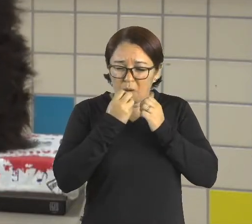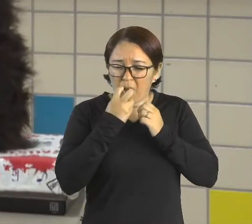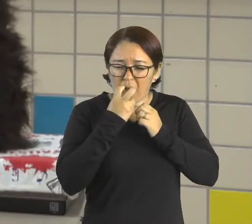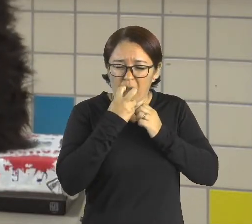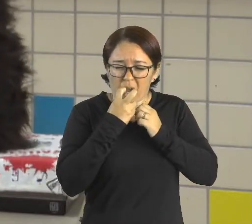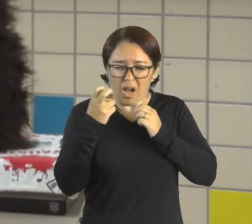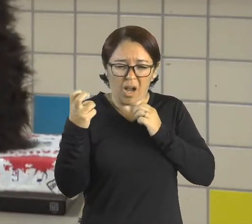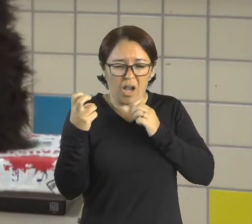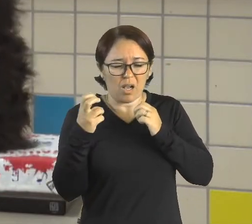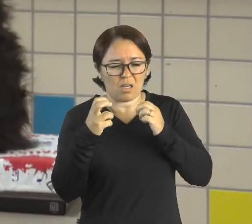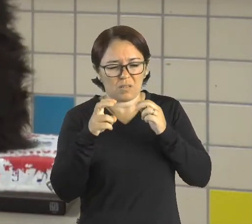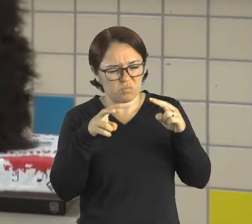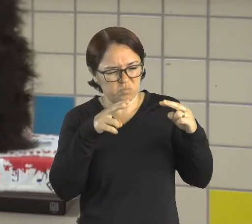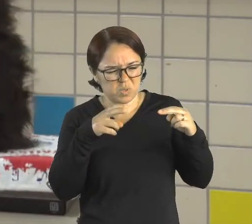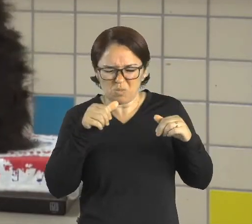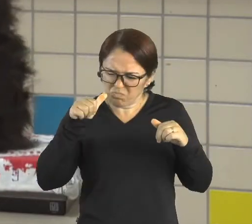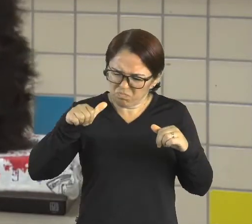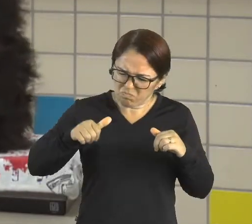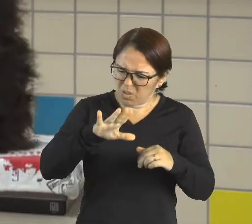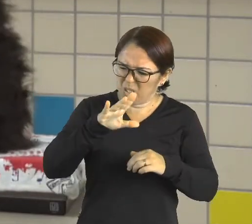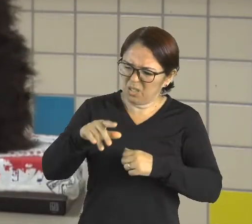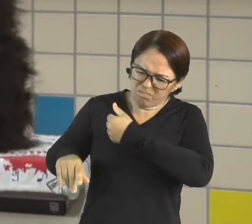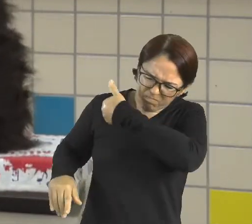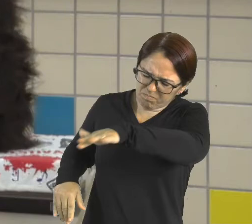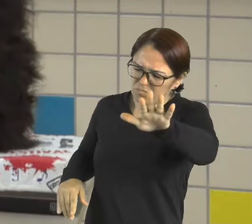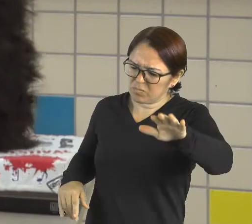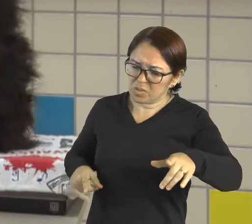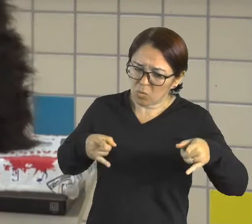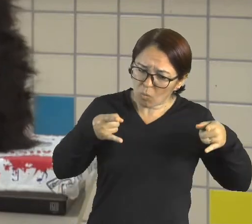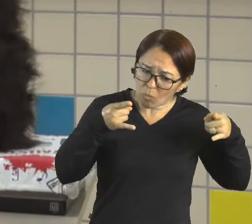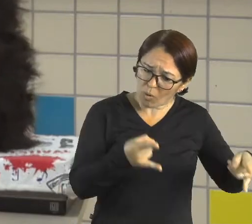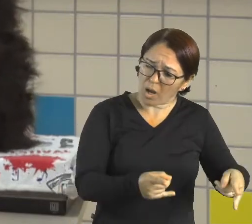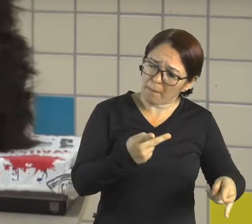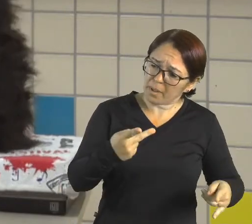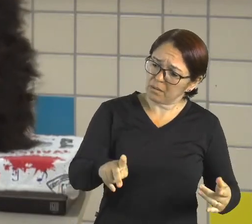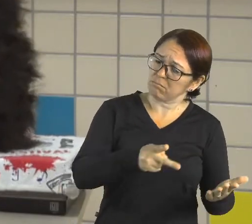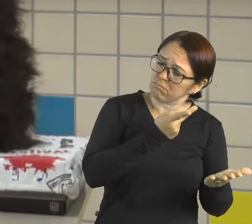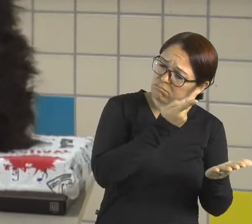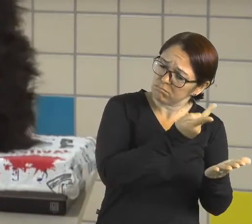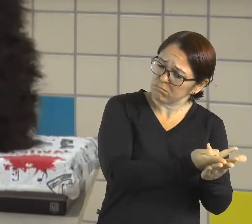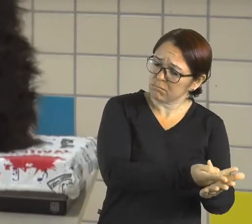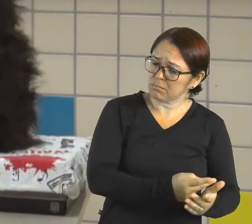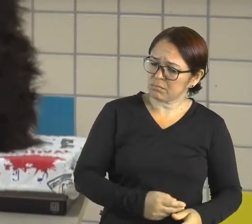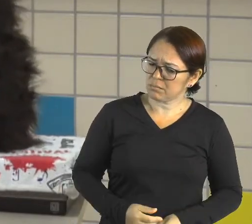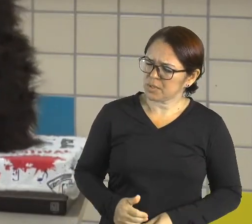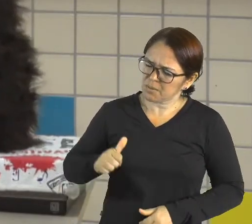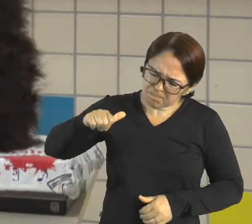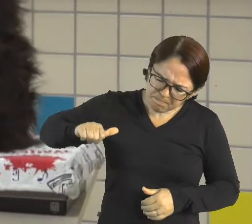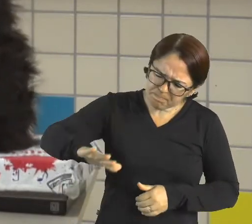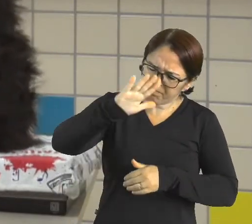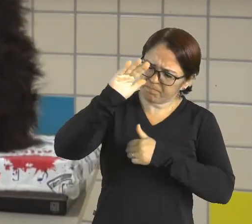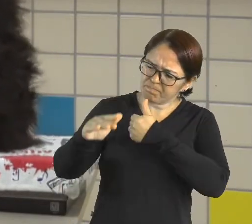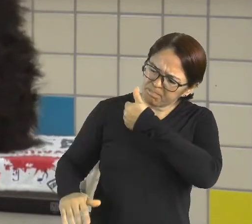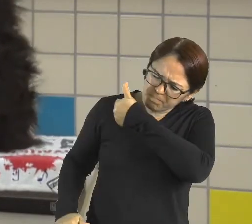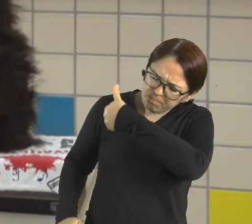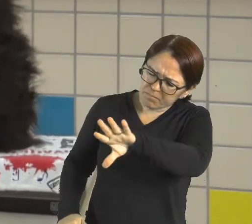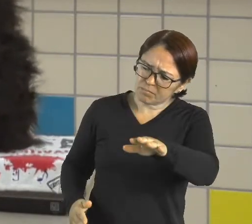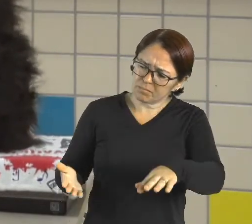cantando. Macaquinho sai daí, você tem a sua cama para se deitar. Macaquinho sai